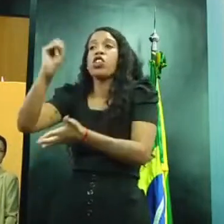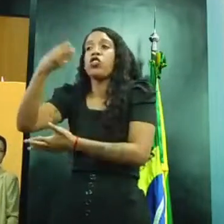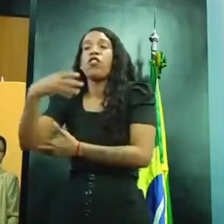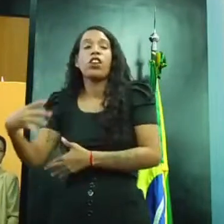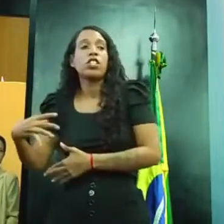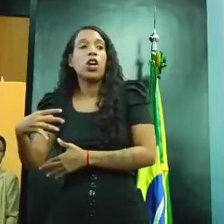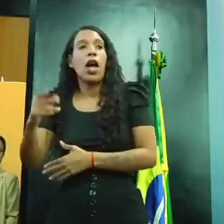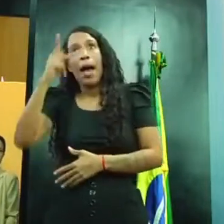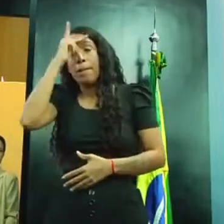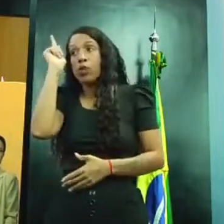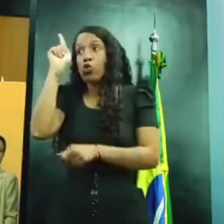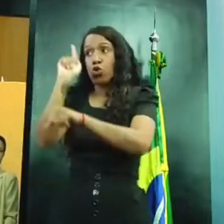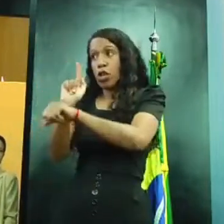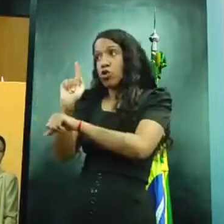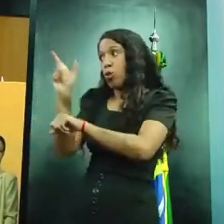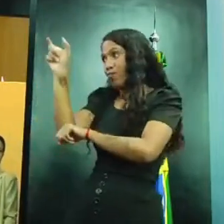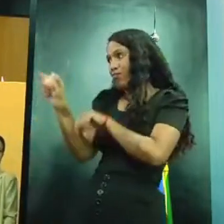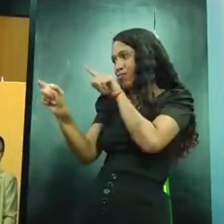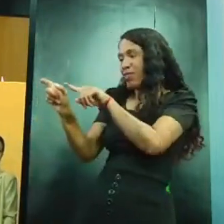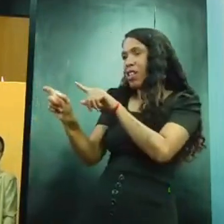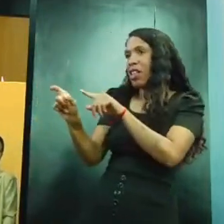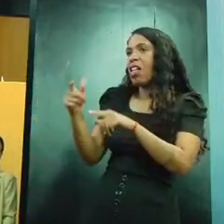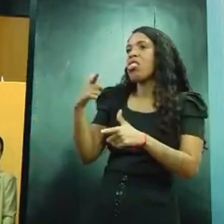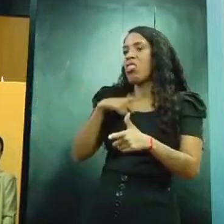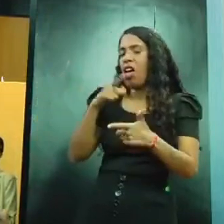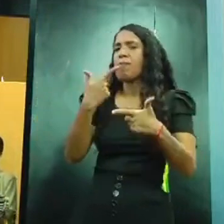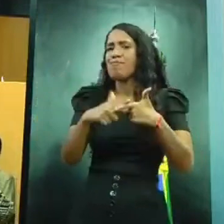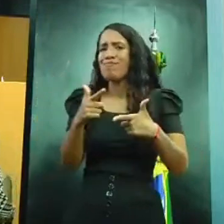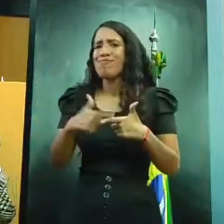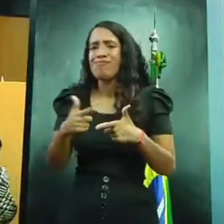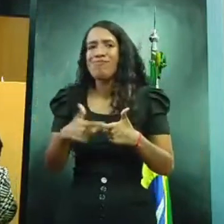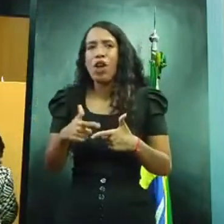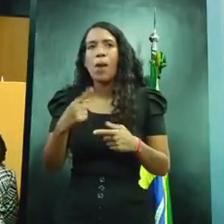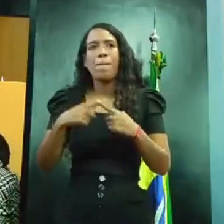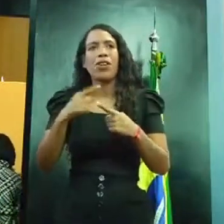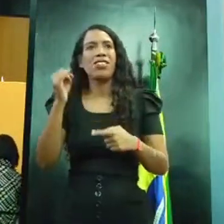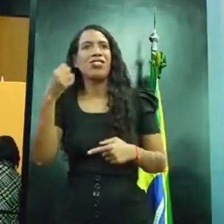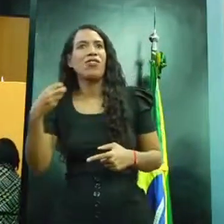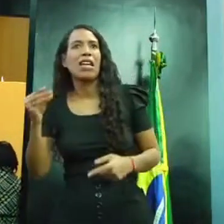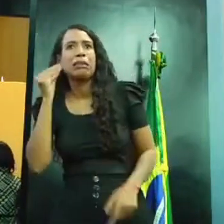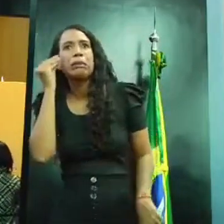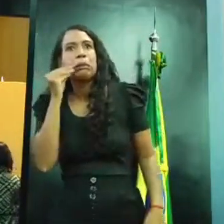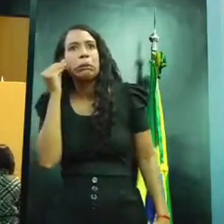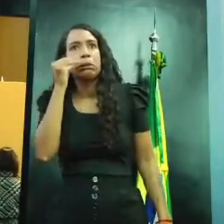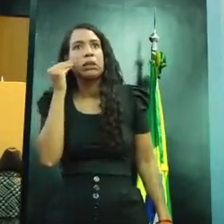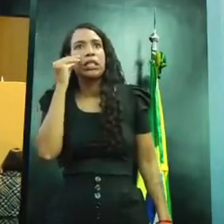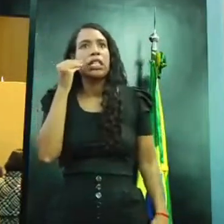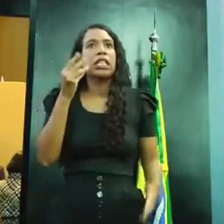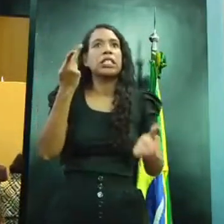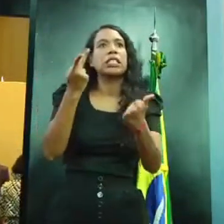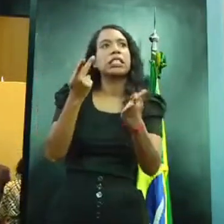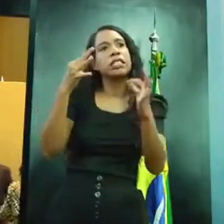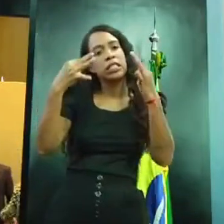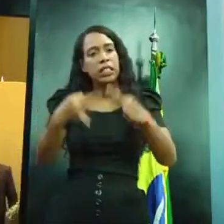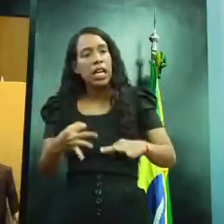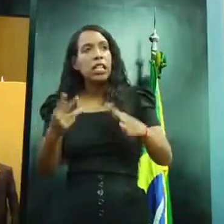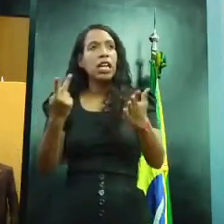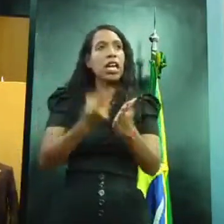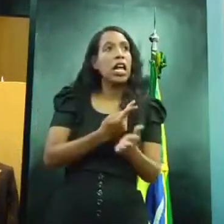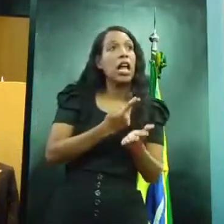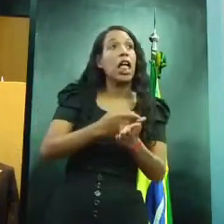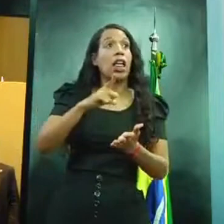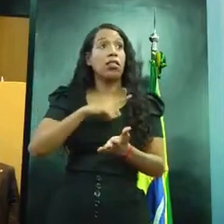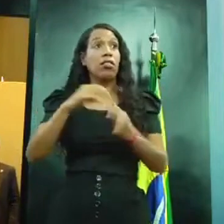o gestor público, ele tem um problema. Porque a inovação é tentativa, erro e acerto. Tem erro com